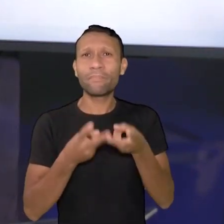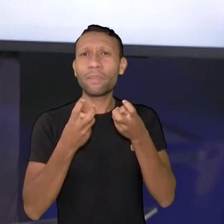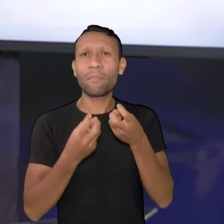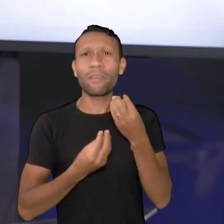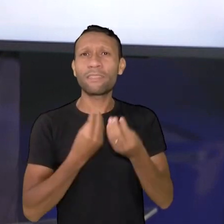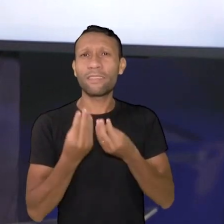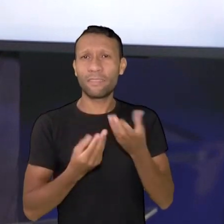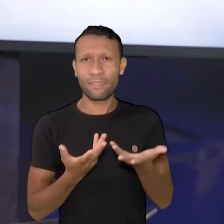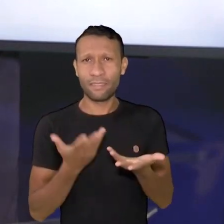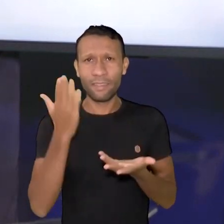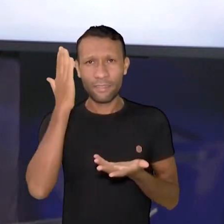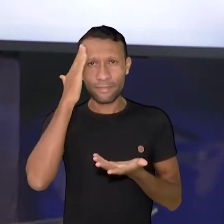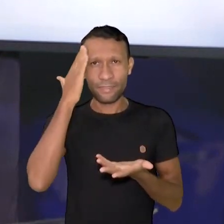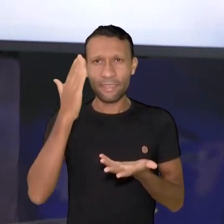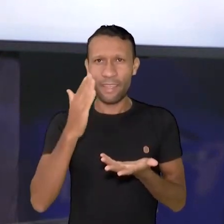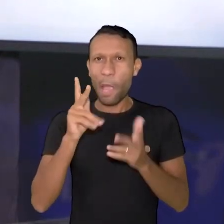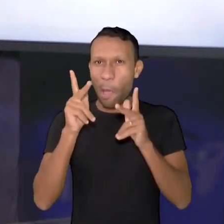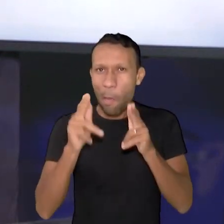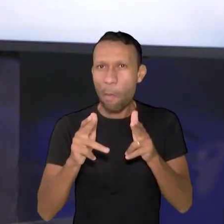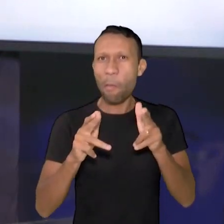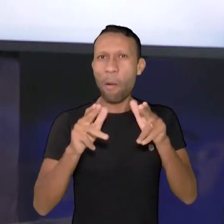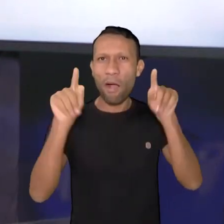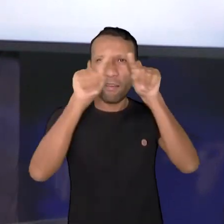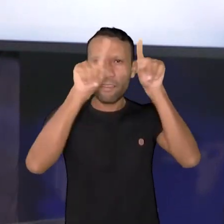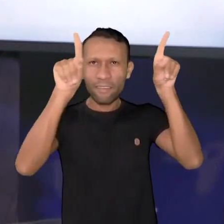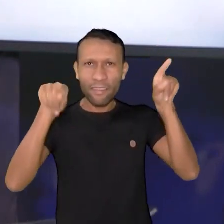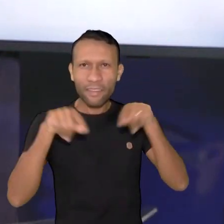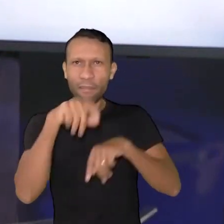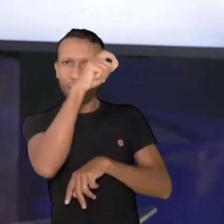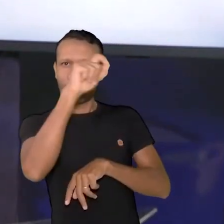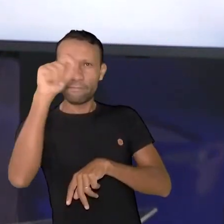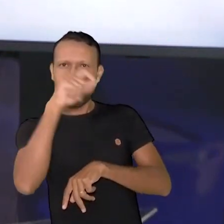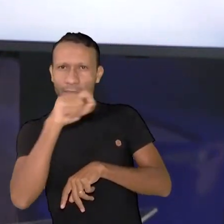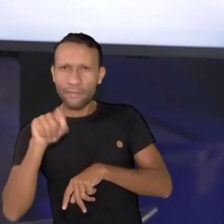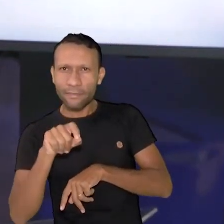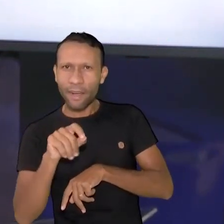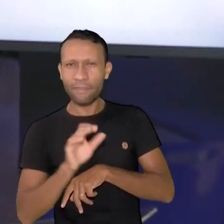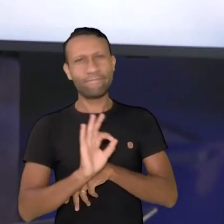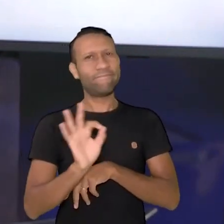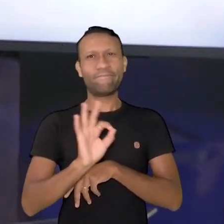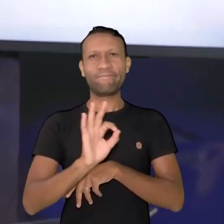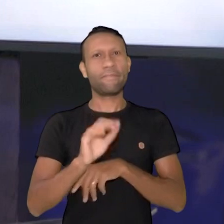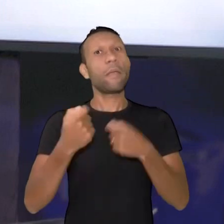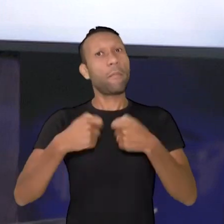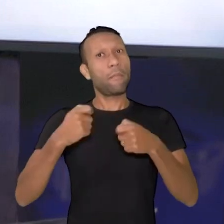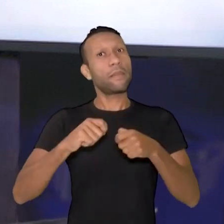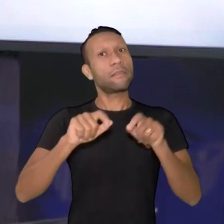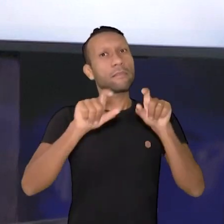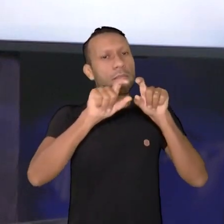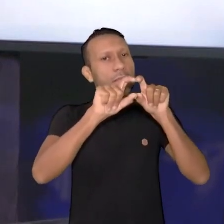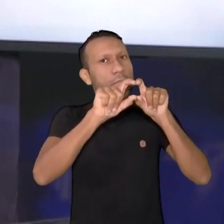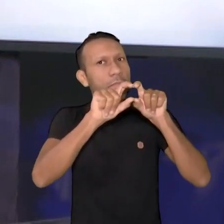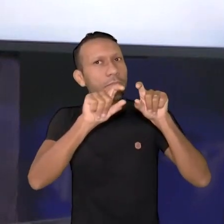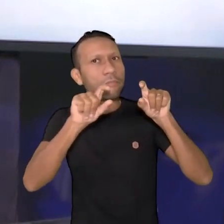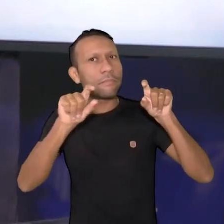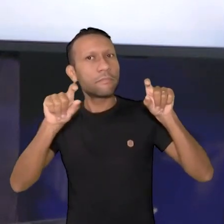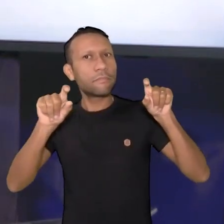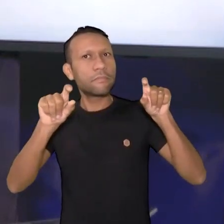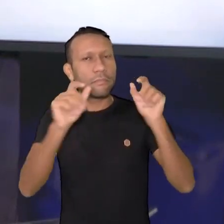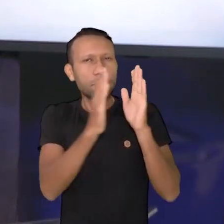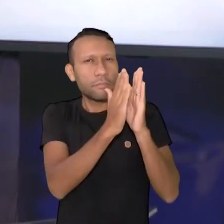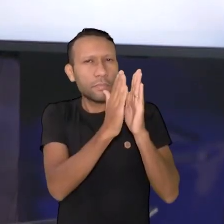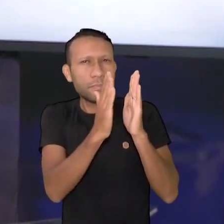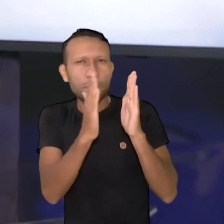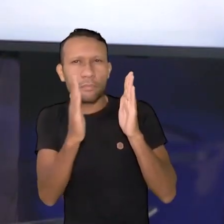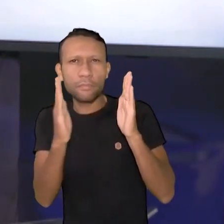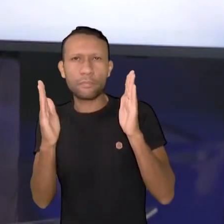fazer igual o professor faz no quadro, como eu faço muito não, e nem vocês às vezes numa folha de ofício que é subindo ladeira, descendo ladeira, tá? A gente tem que